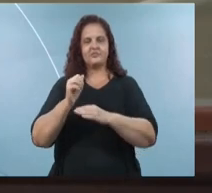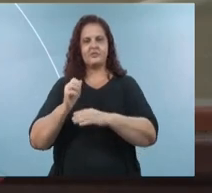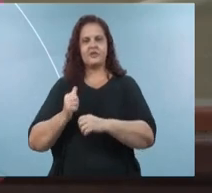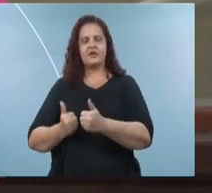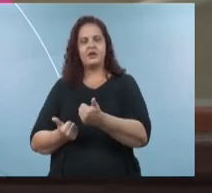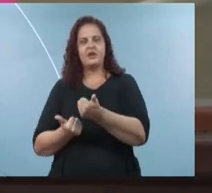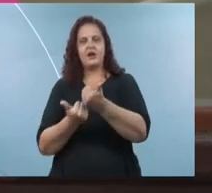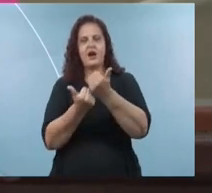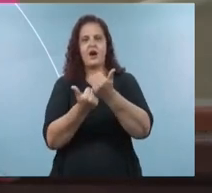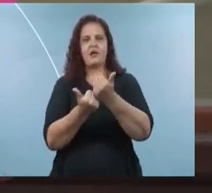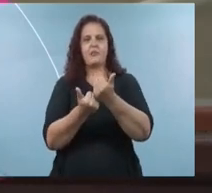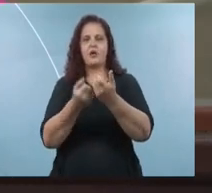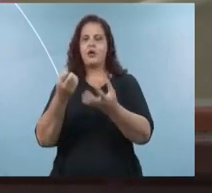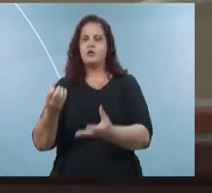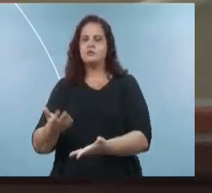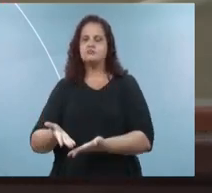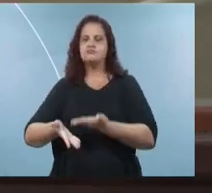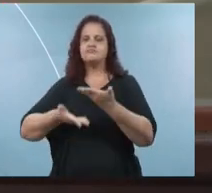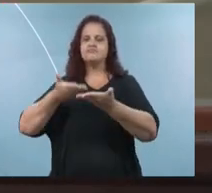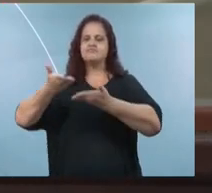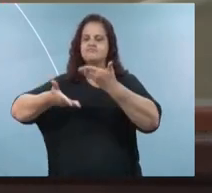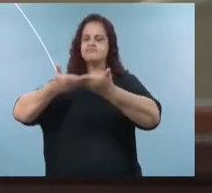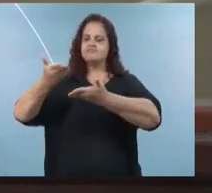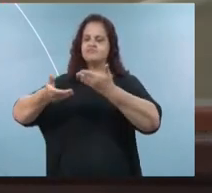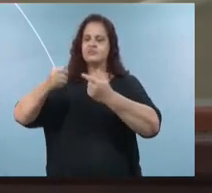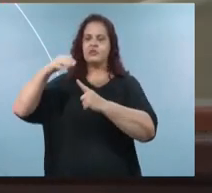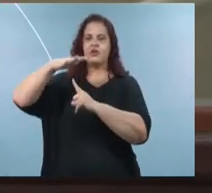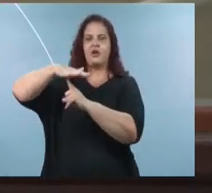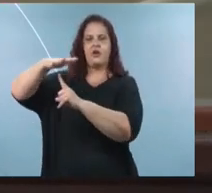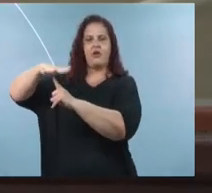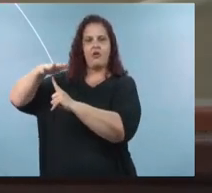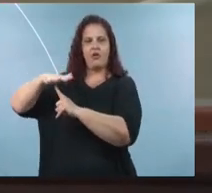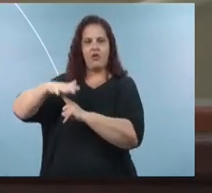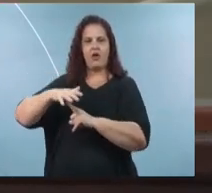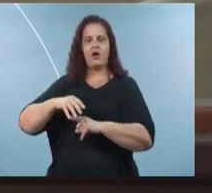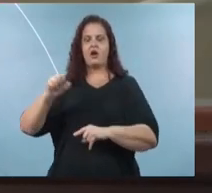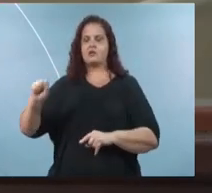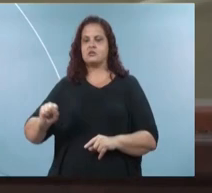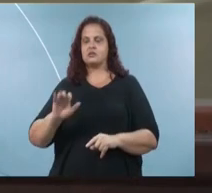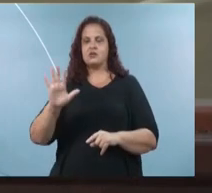e incentivem com criações de feiras, de cooperativas,